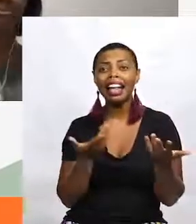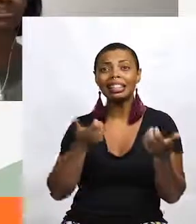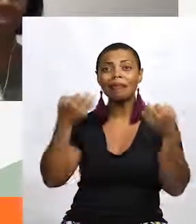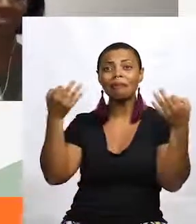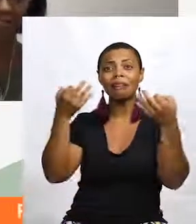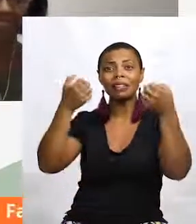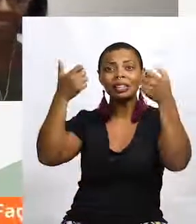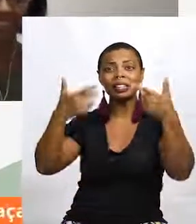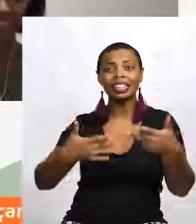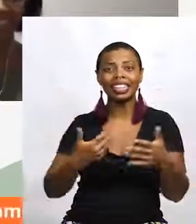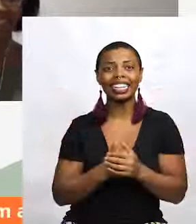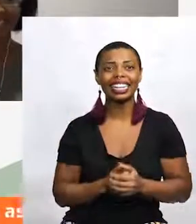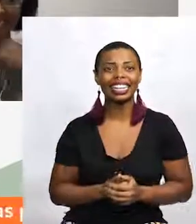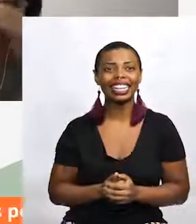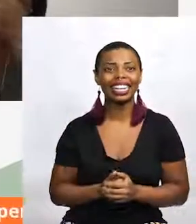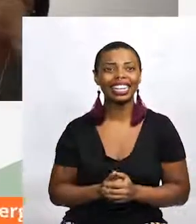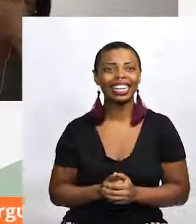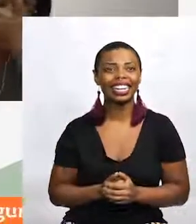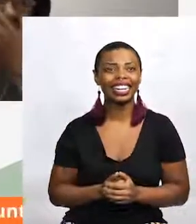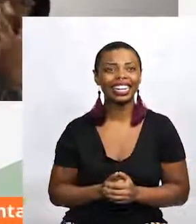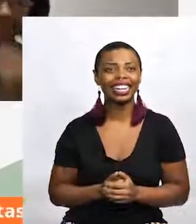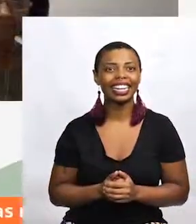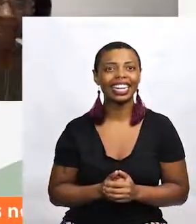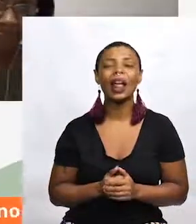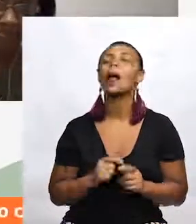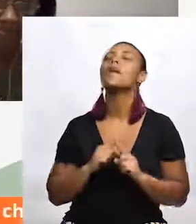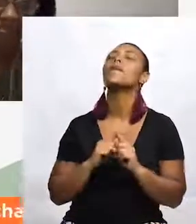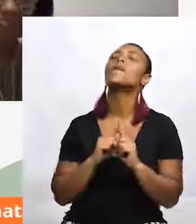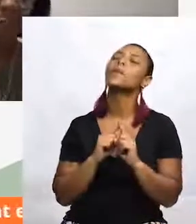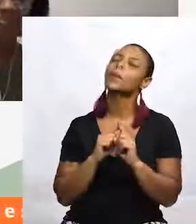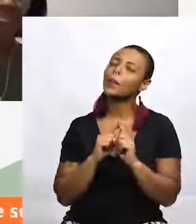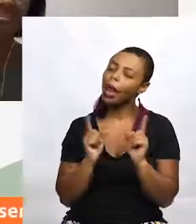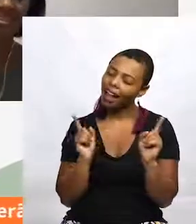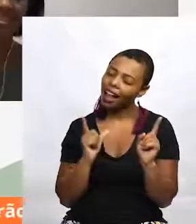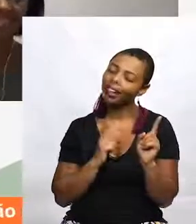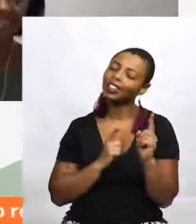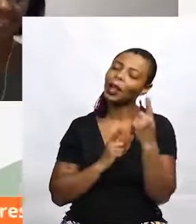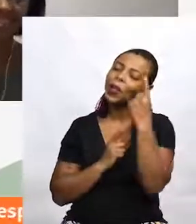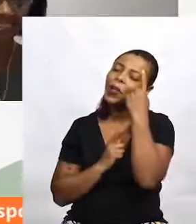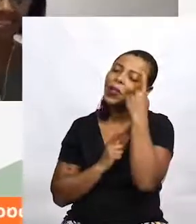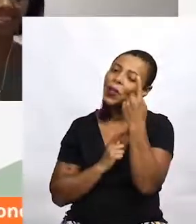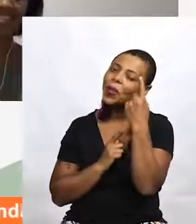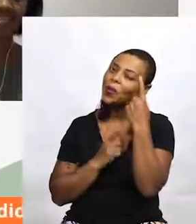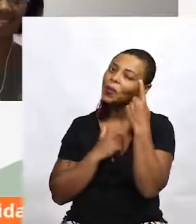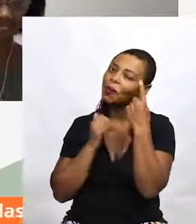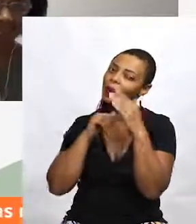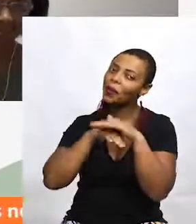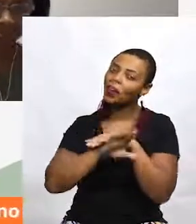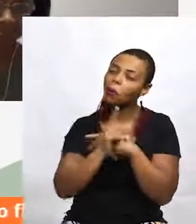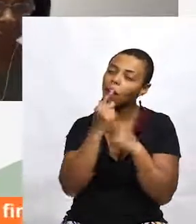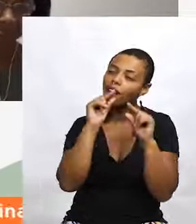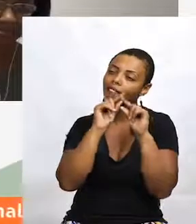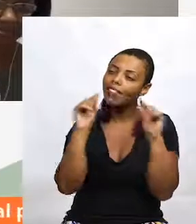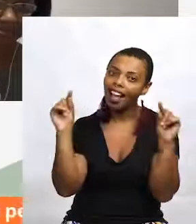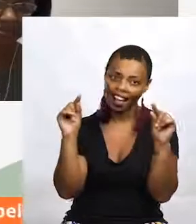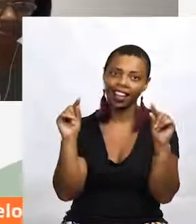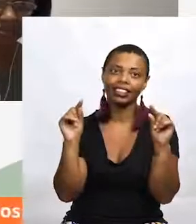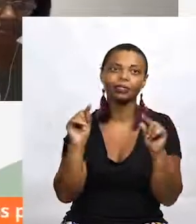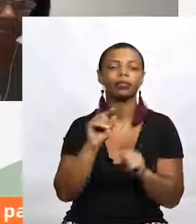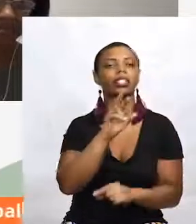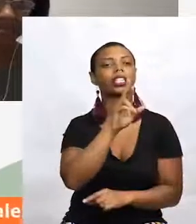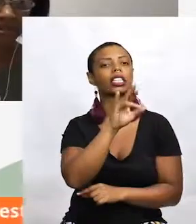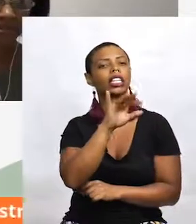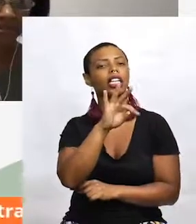ia aqui, mas eu tenho aquela pergunta que coringa em uma frase. Rita